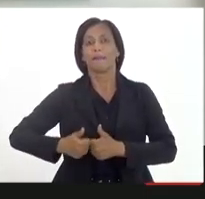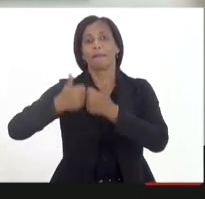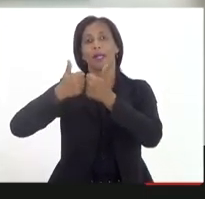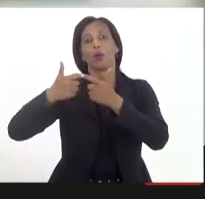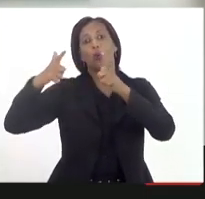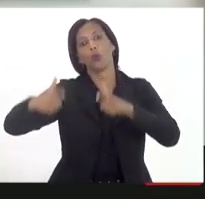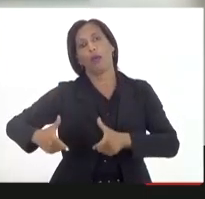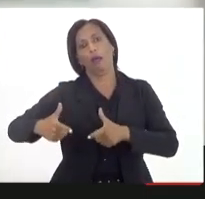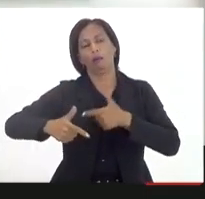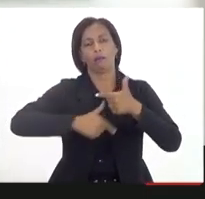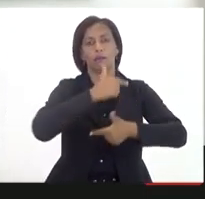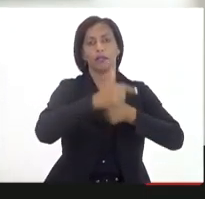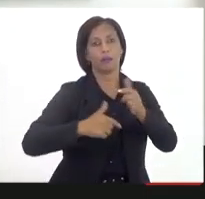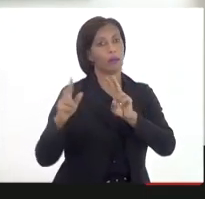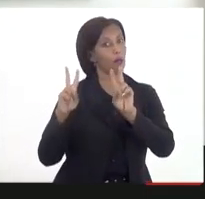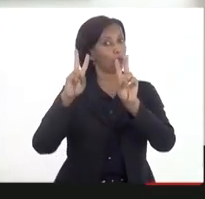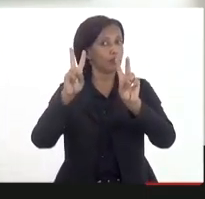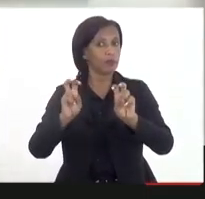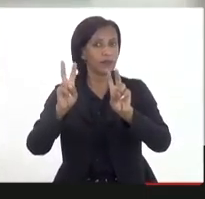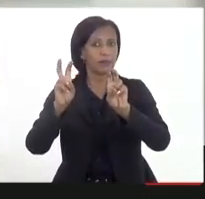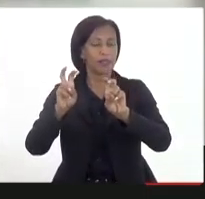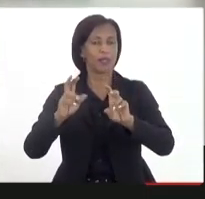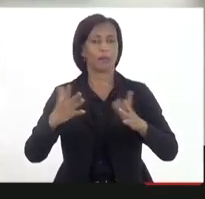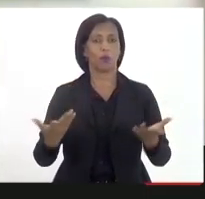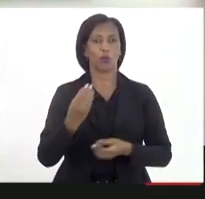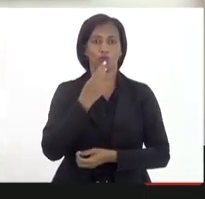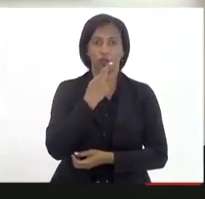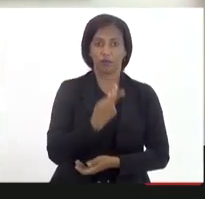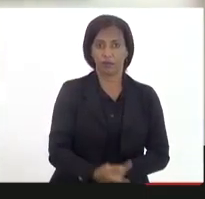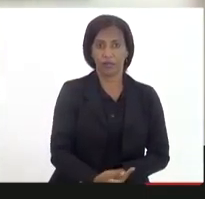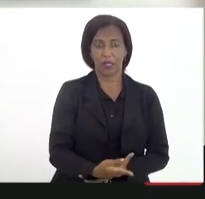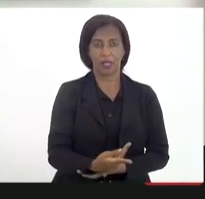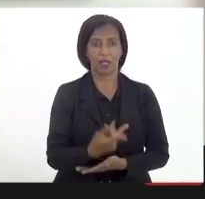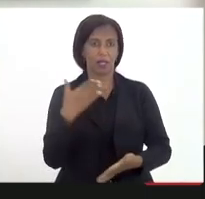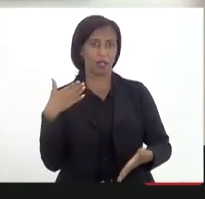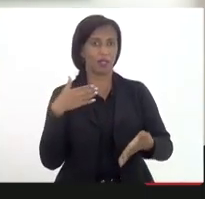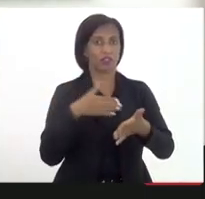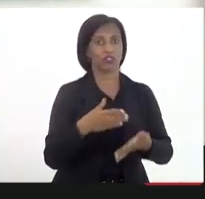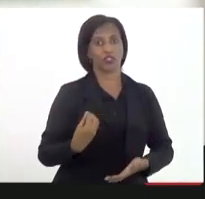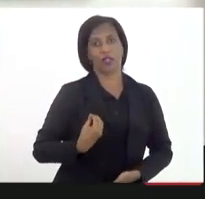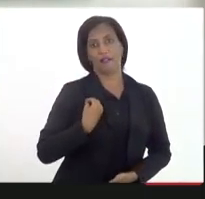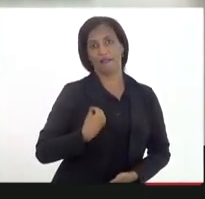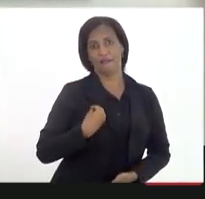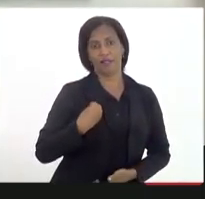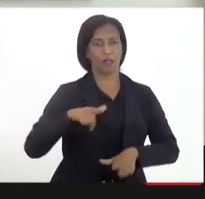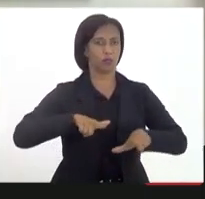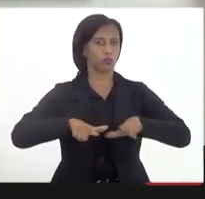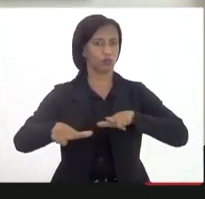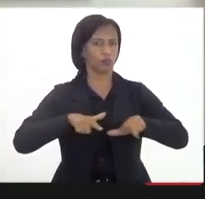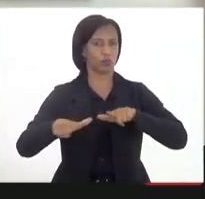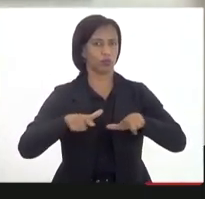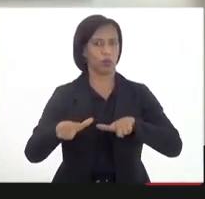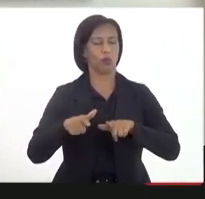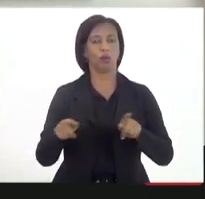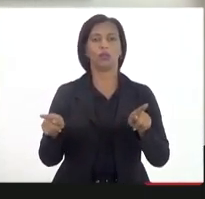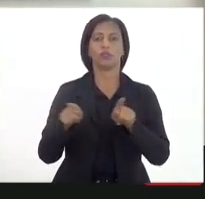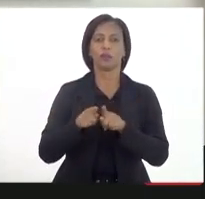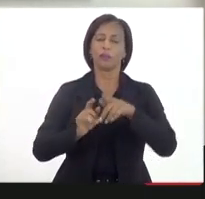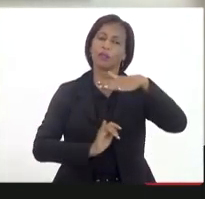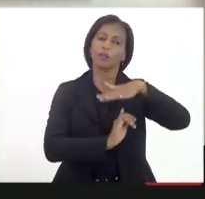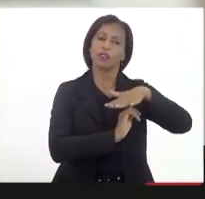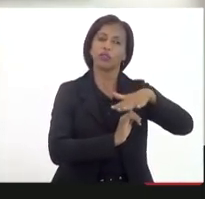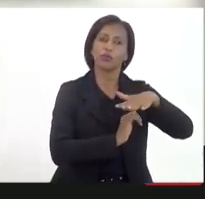para tratar do termo e haja Vista que como eu disse anteriormente é um tema que aflige a vida dos Servidores militares das populações